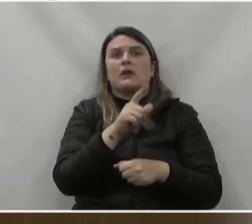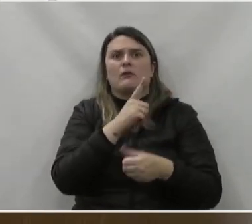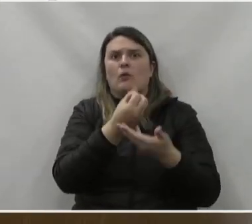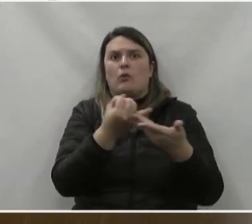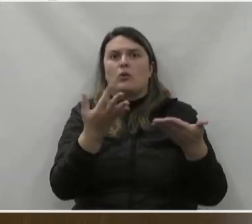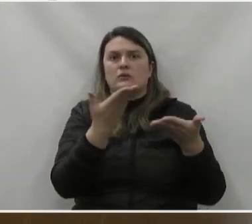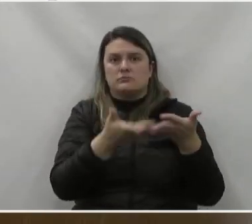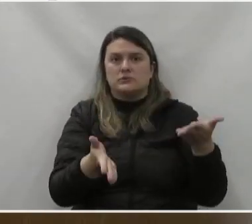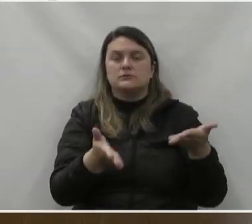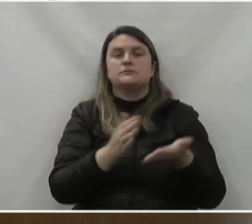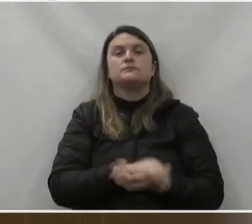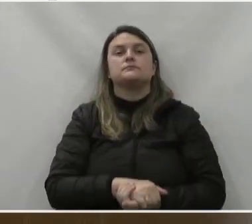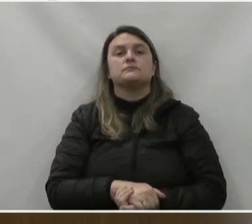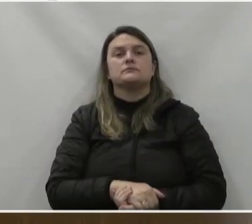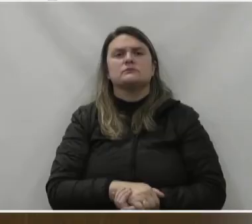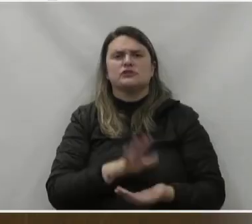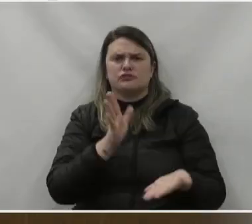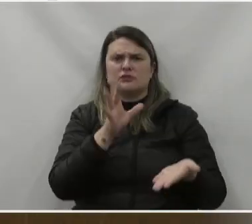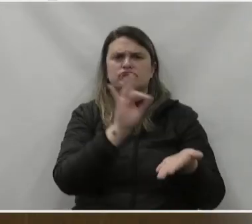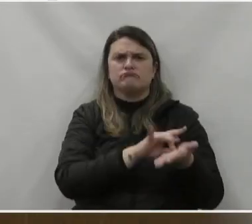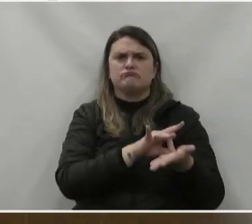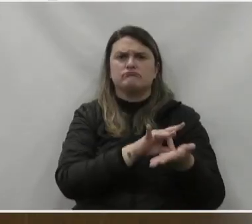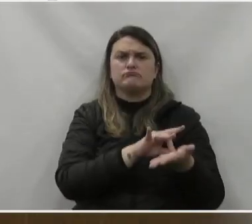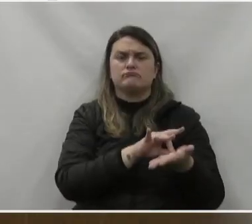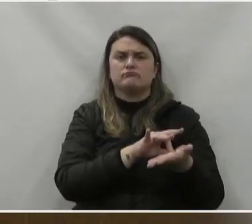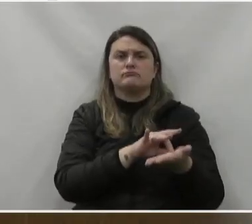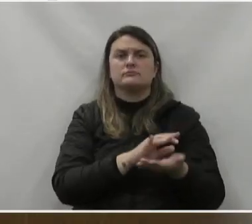coisa aí. E foi confirmado, né?